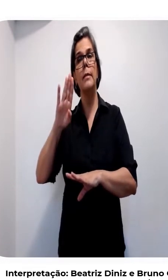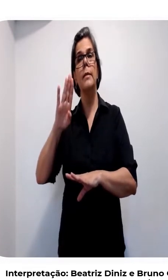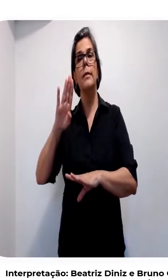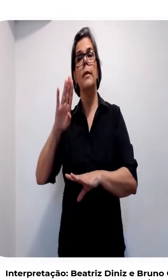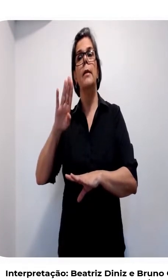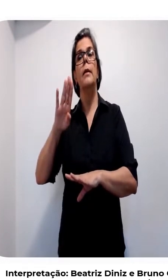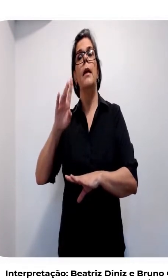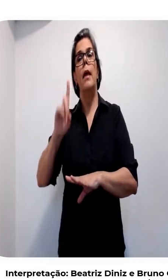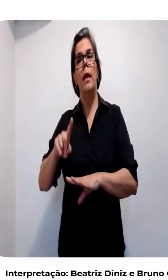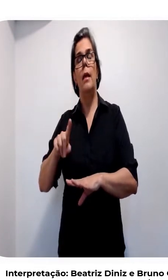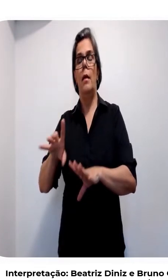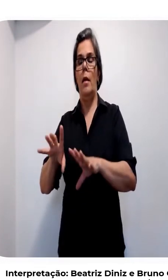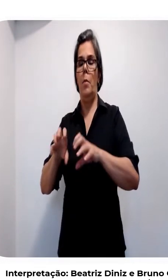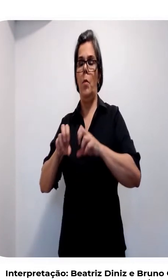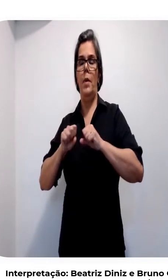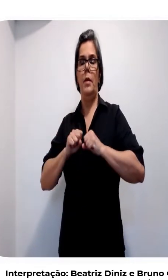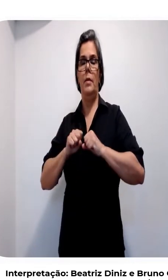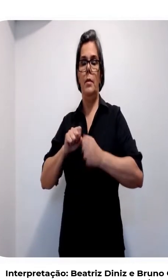E